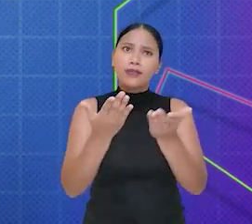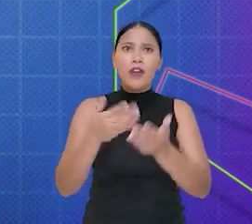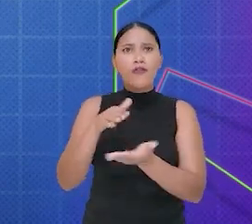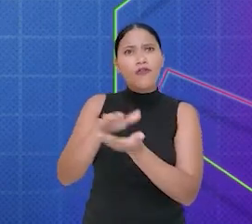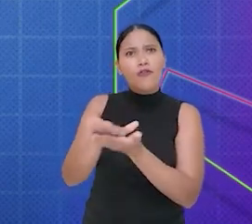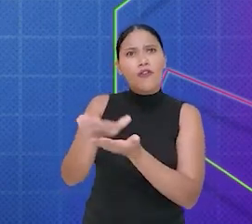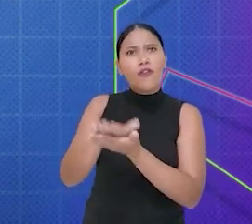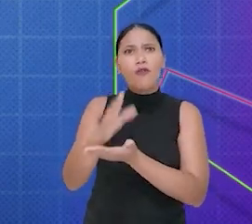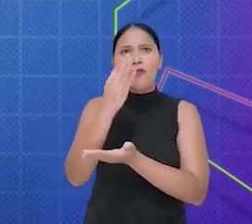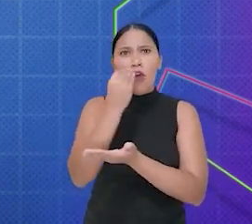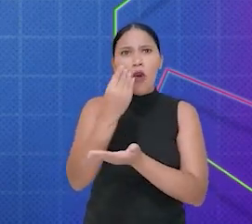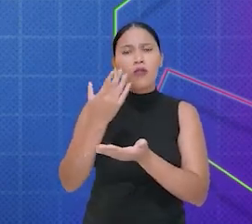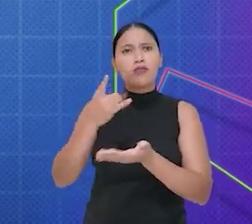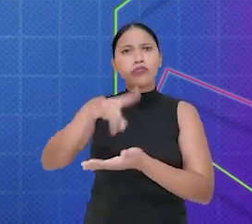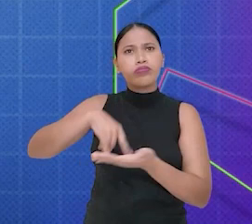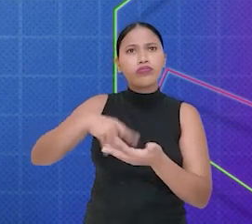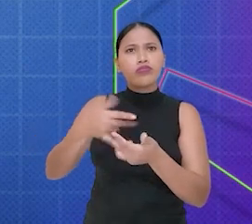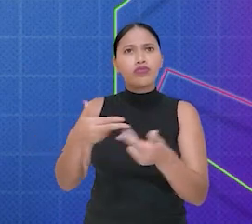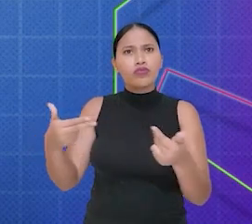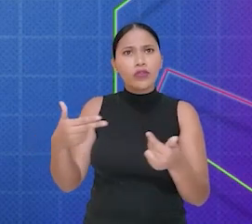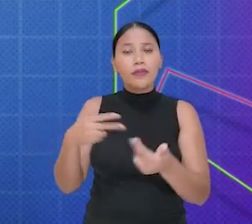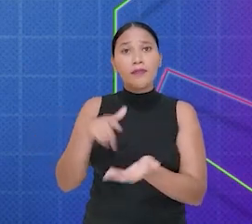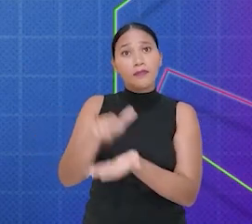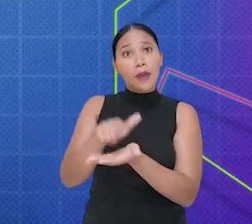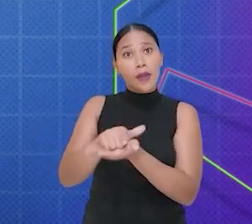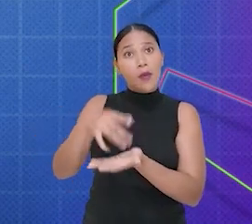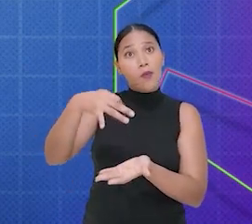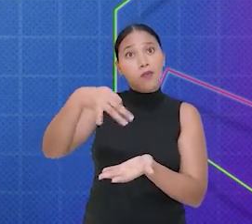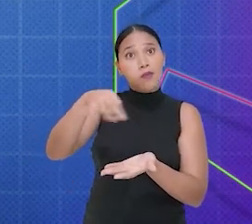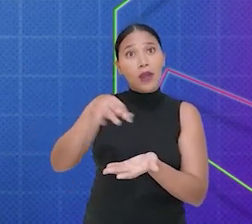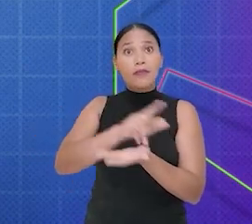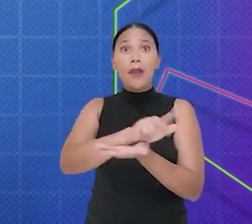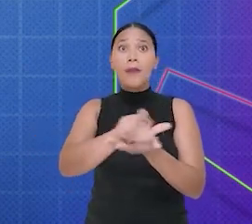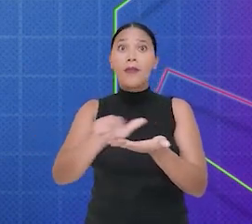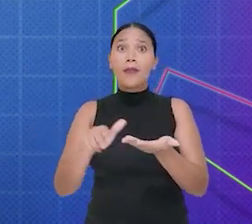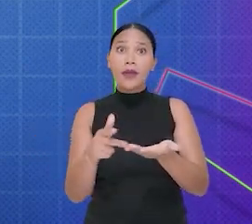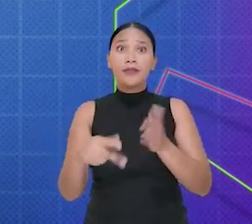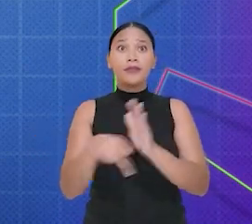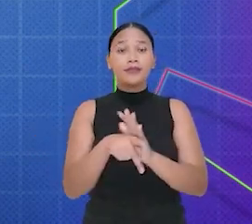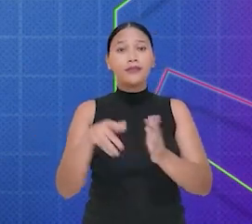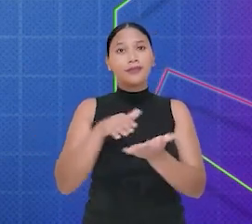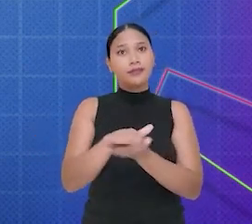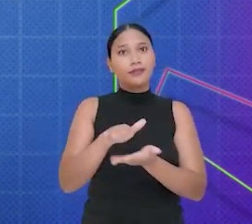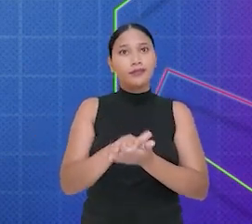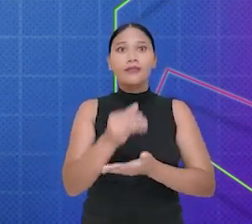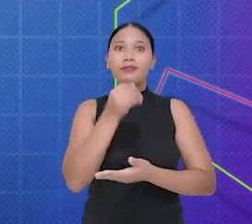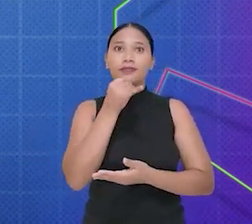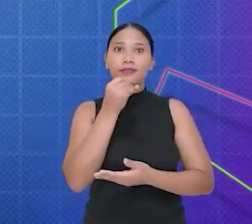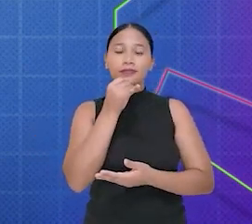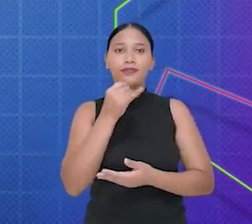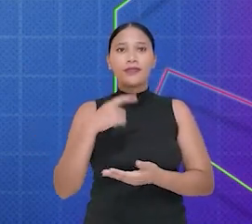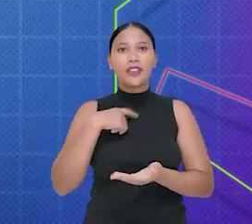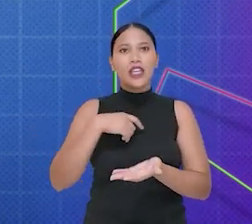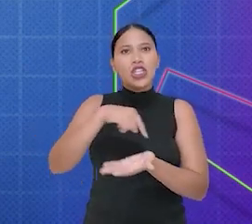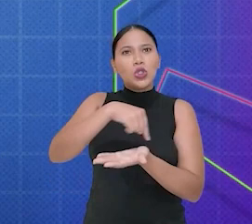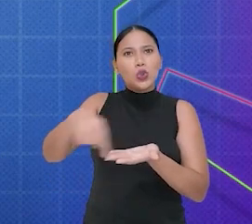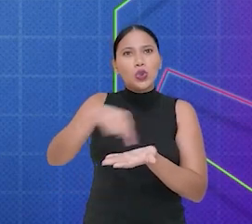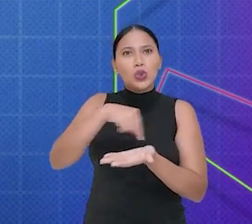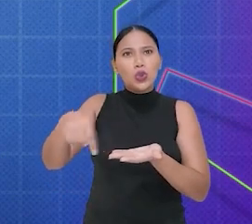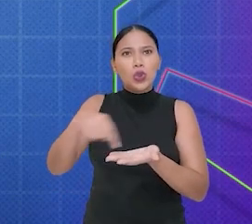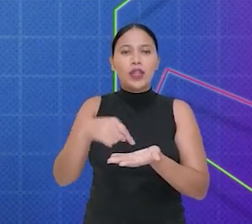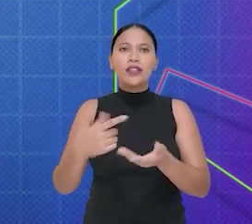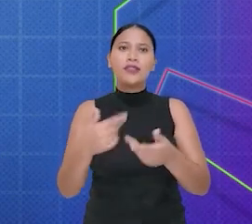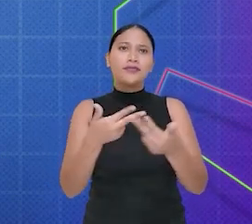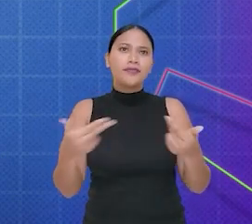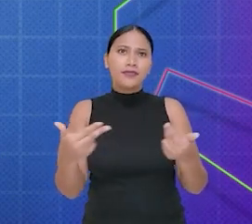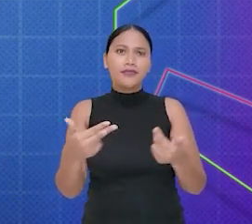imprimir documentos, fotos, gráficos e outros tipos de conteúdo em papel. Existem diferentes tipos de impressoras, como impressoras a jato